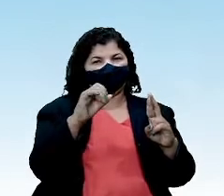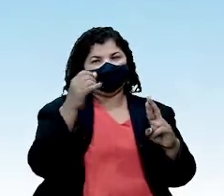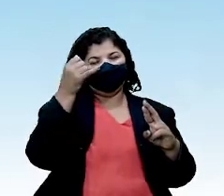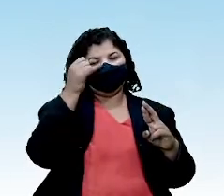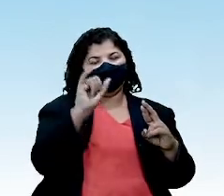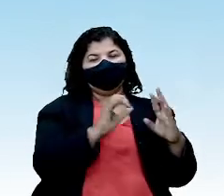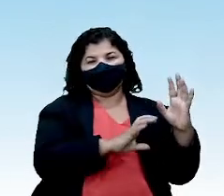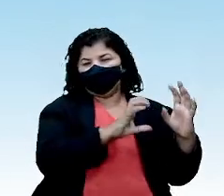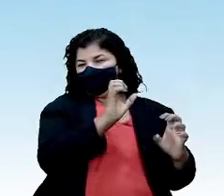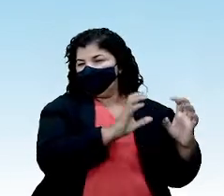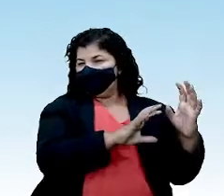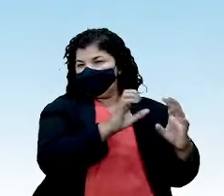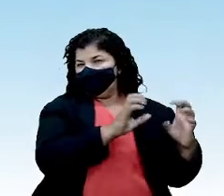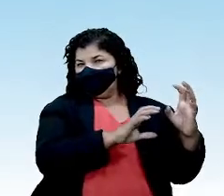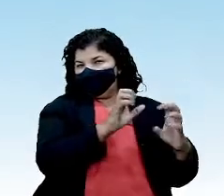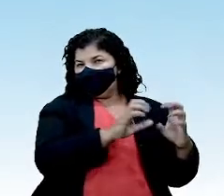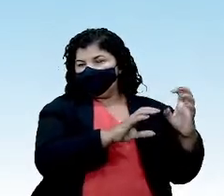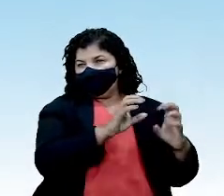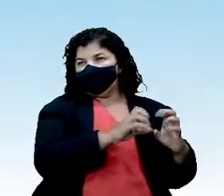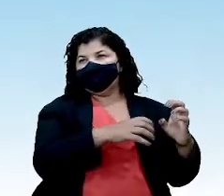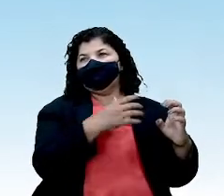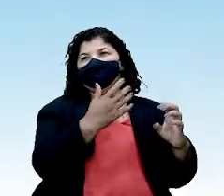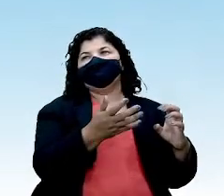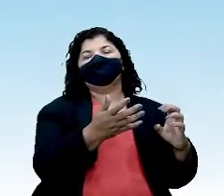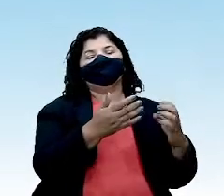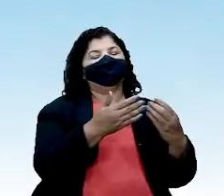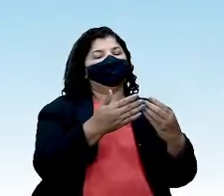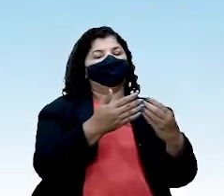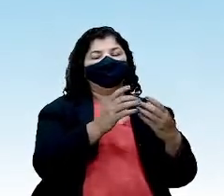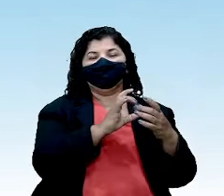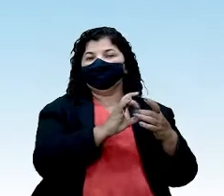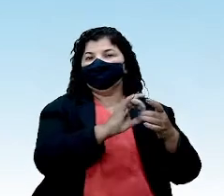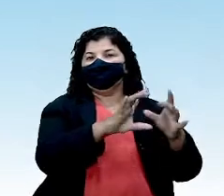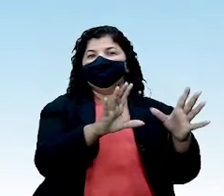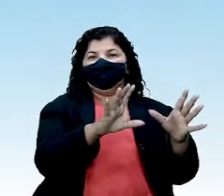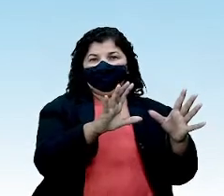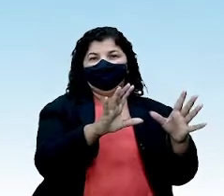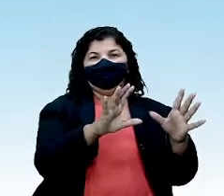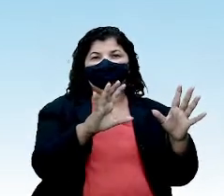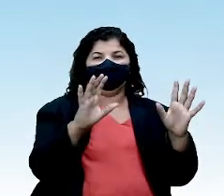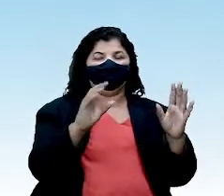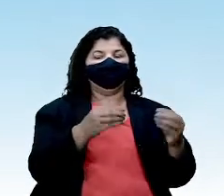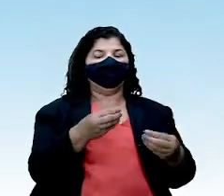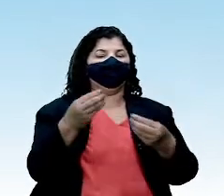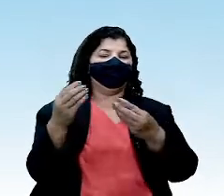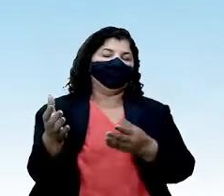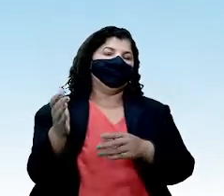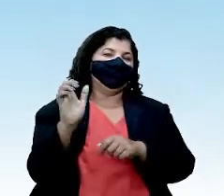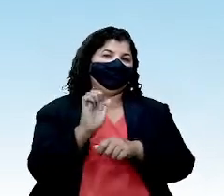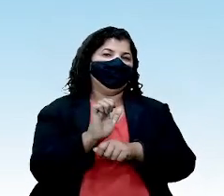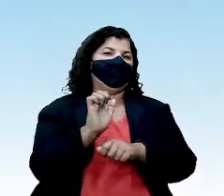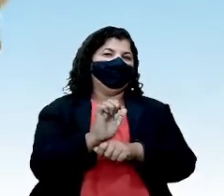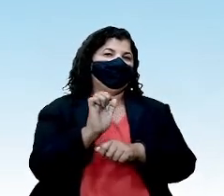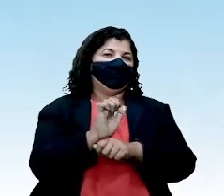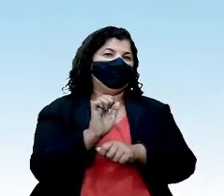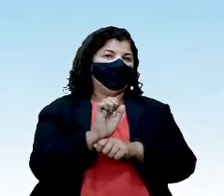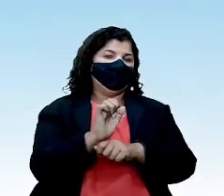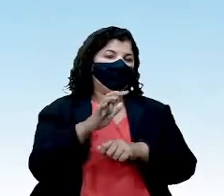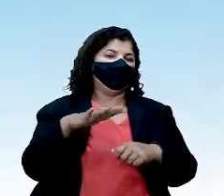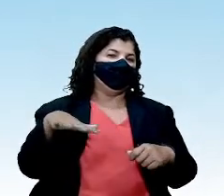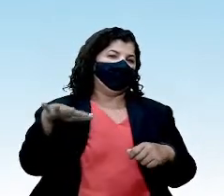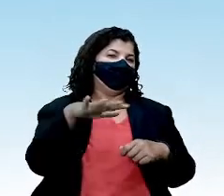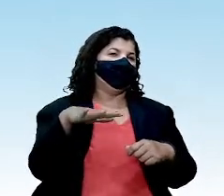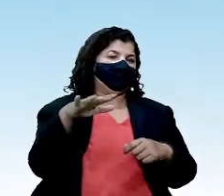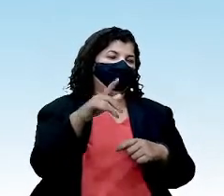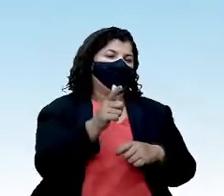lobos, né? Ele abre mão da sua liberdade para quem? Para o Estado. Para a soberania do Estado, que é gerenciado